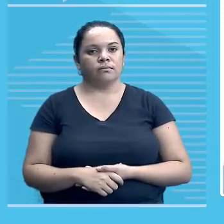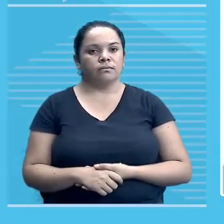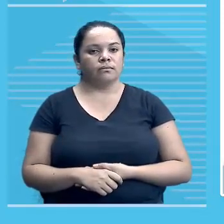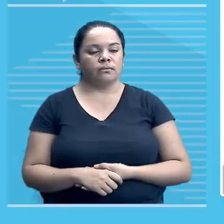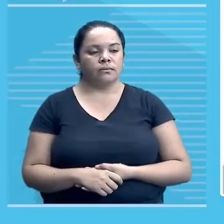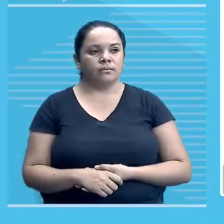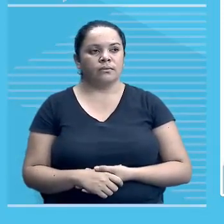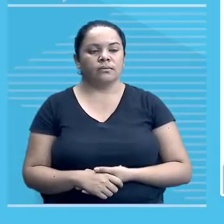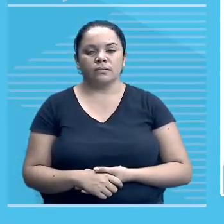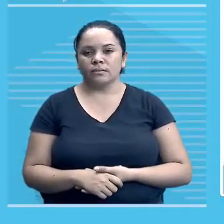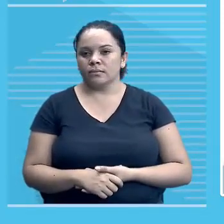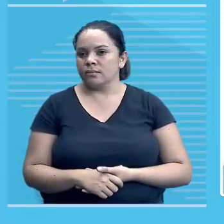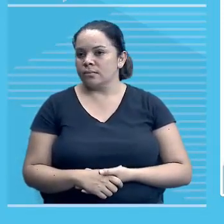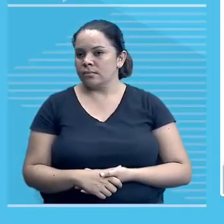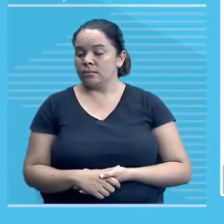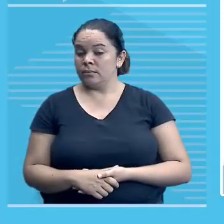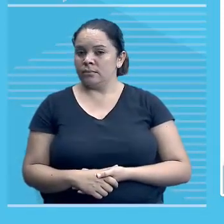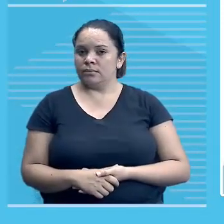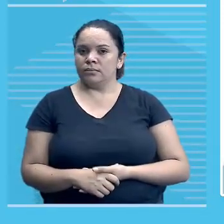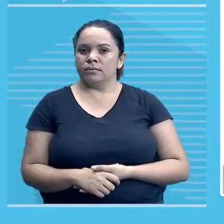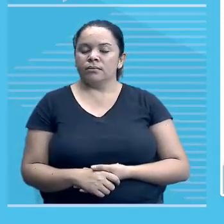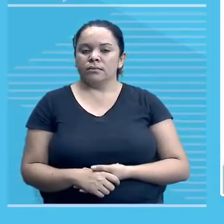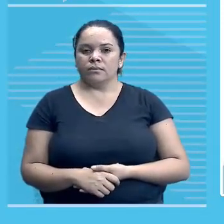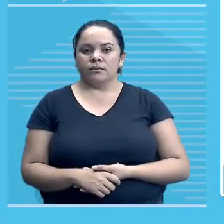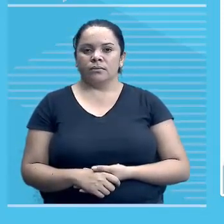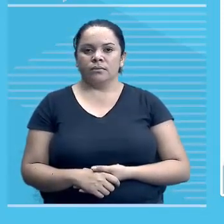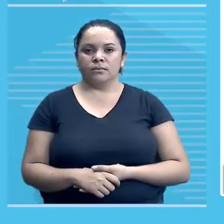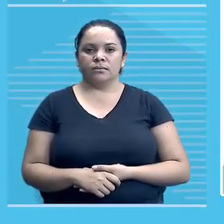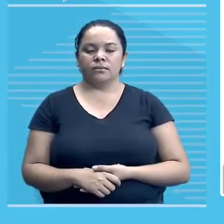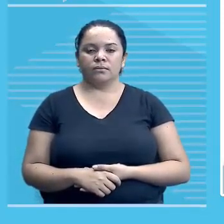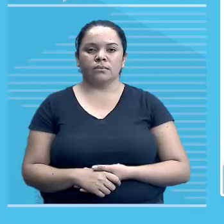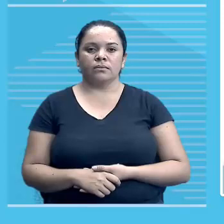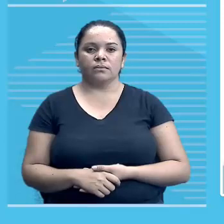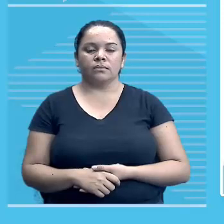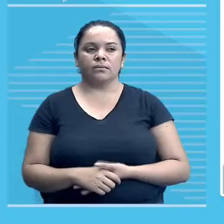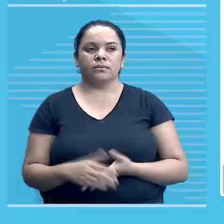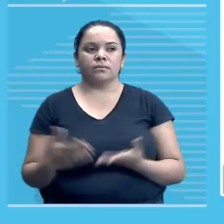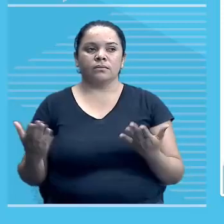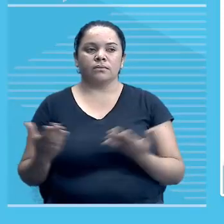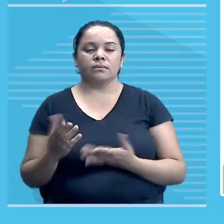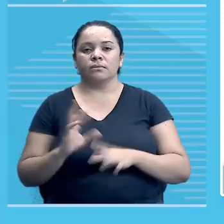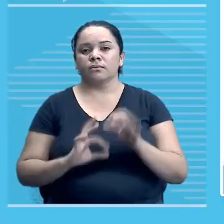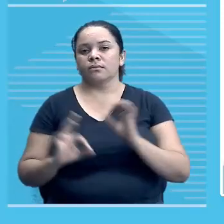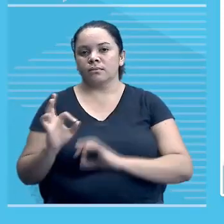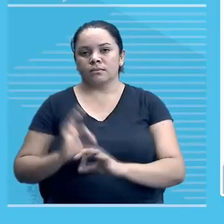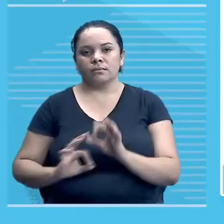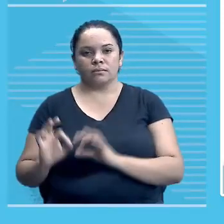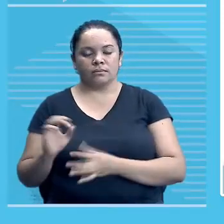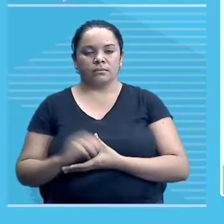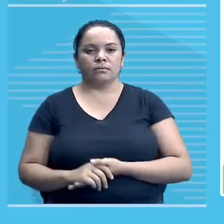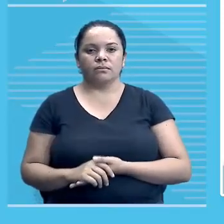equação. Então, bora botar aqui no sisteminha, né, Gabriel? Fica 3b